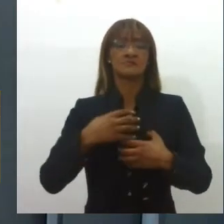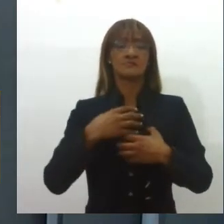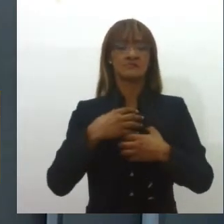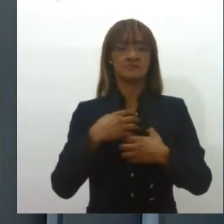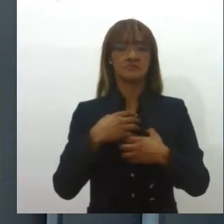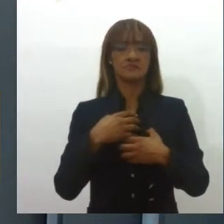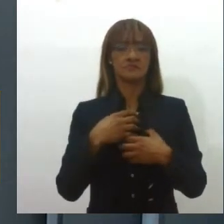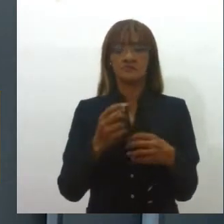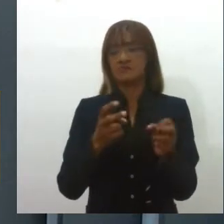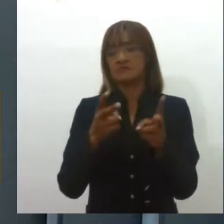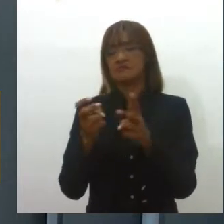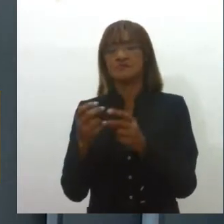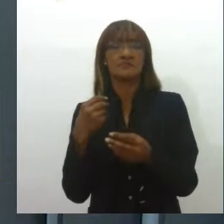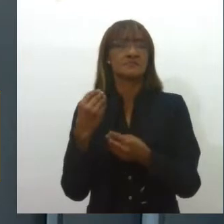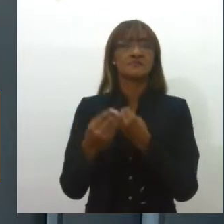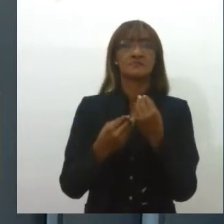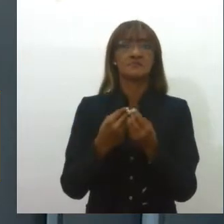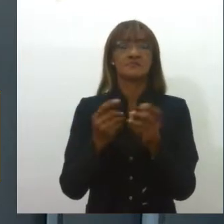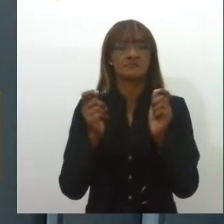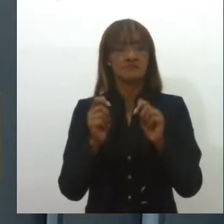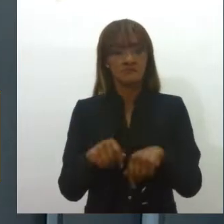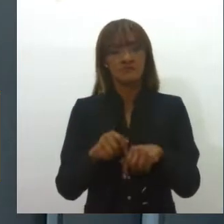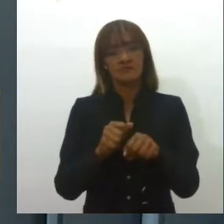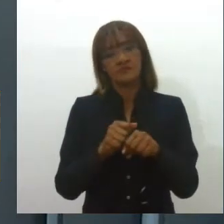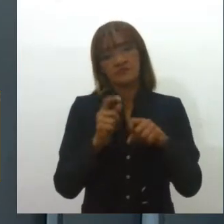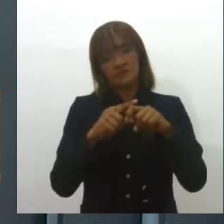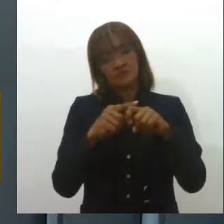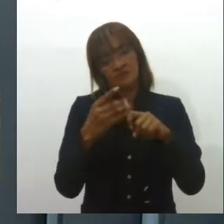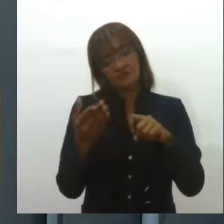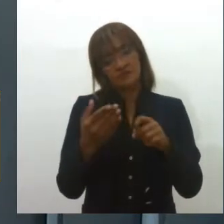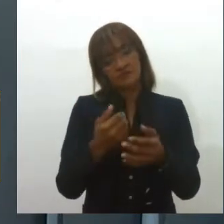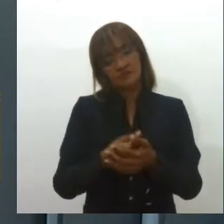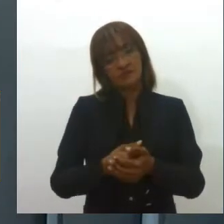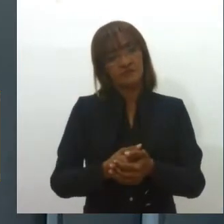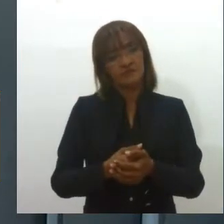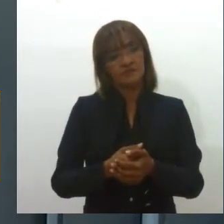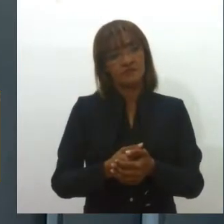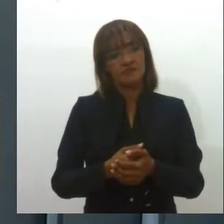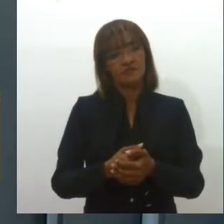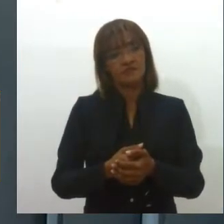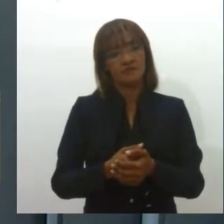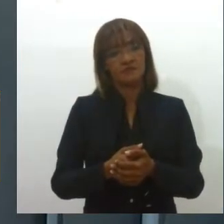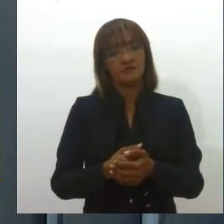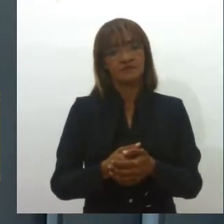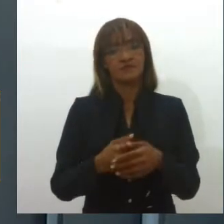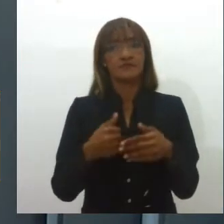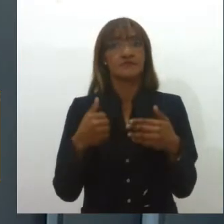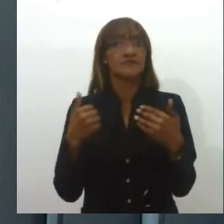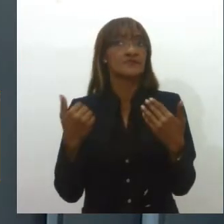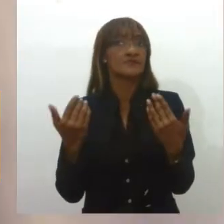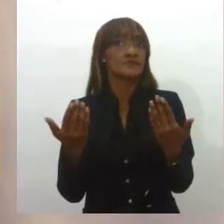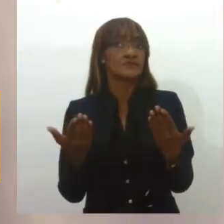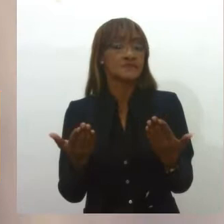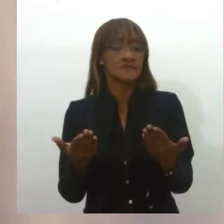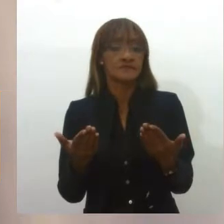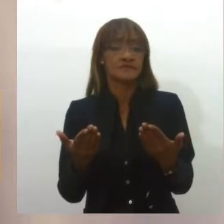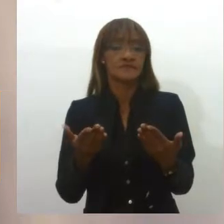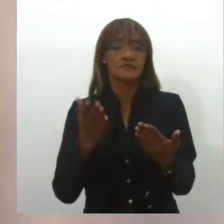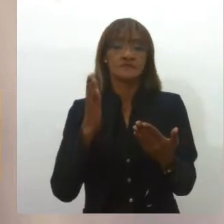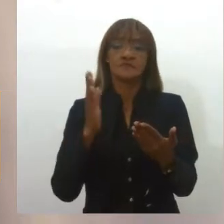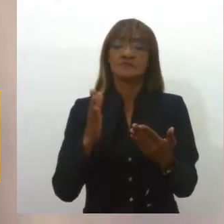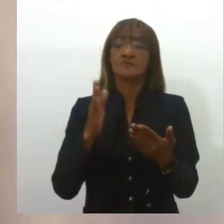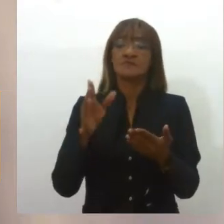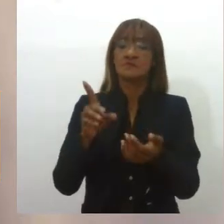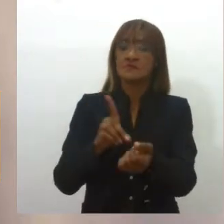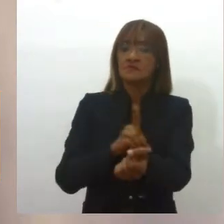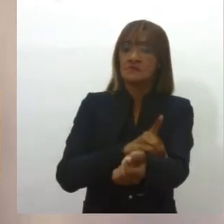ser percebidos para buscar um médico, para se chegar a esse diagnóstico? Então, a diabetes, ela tem